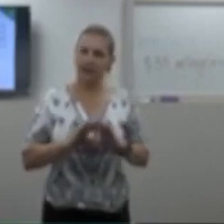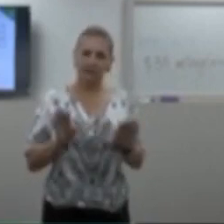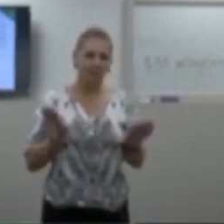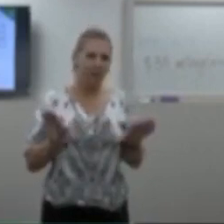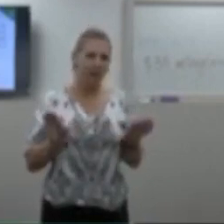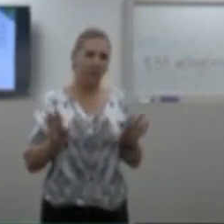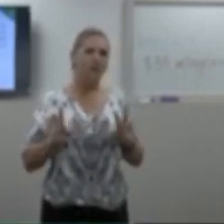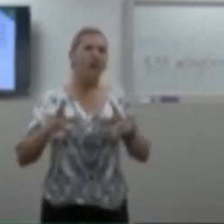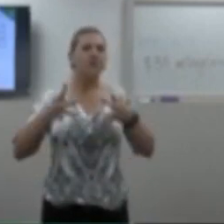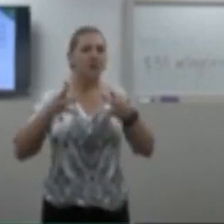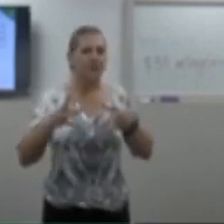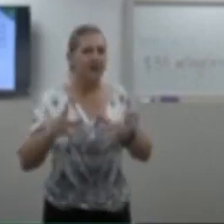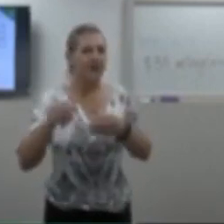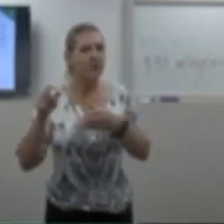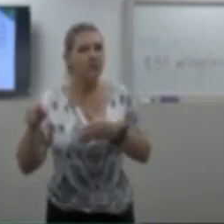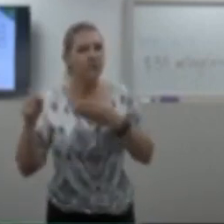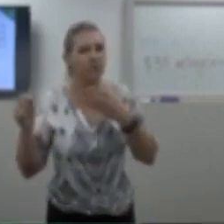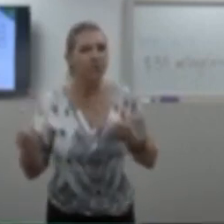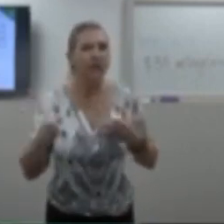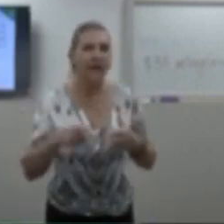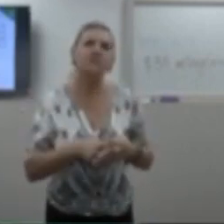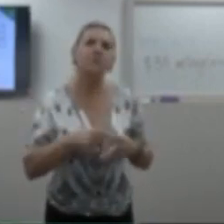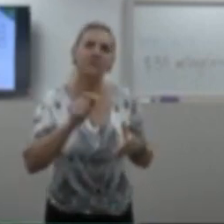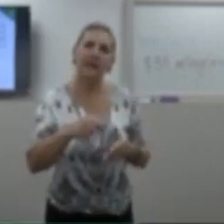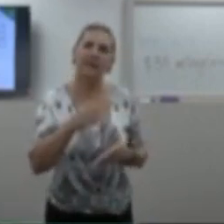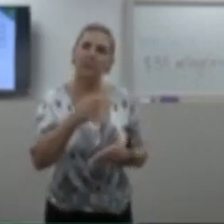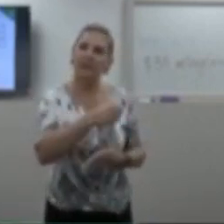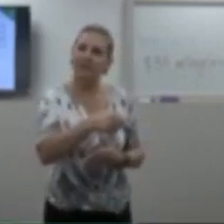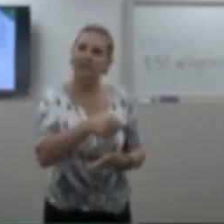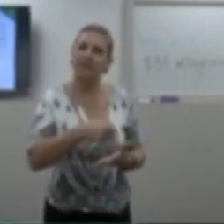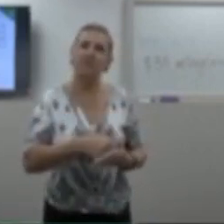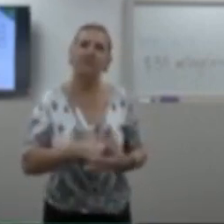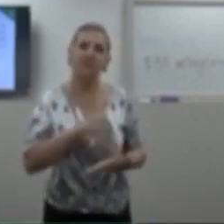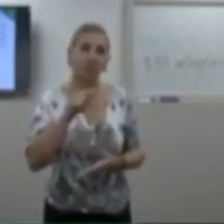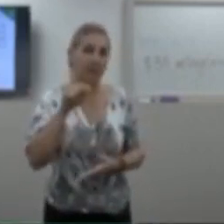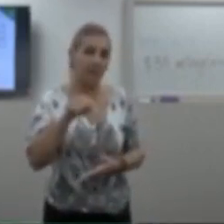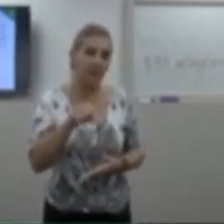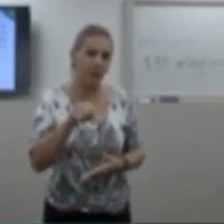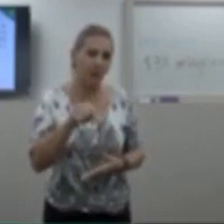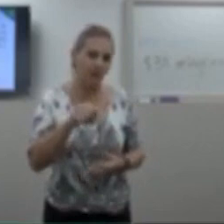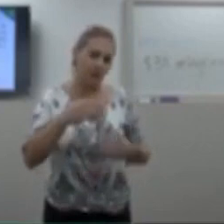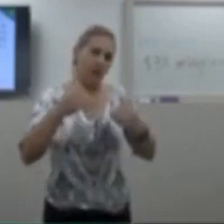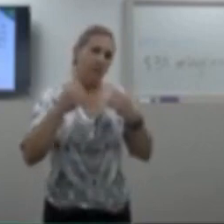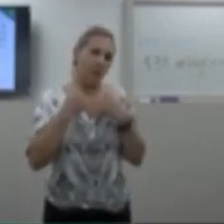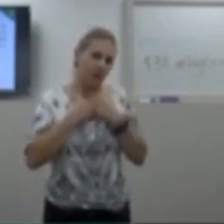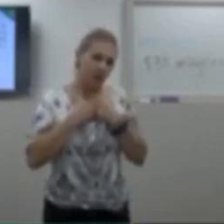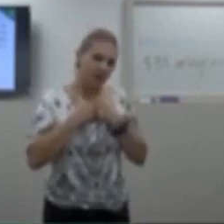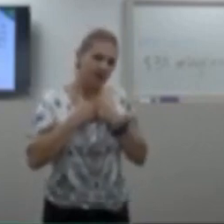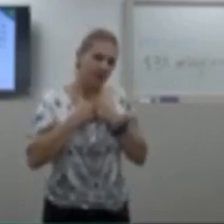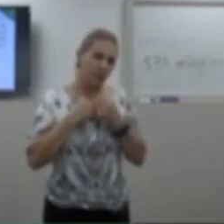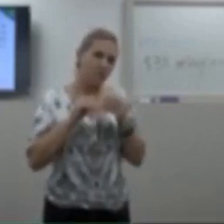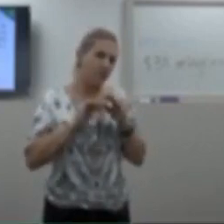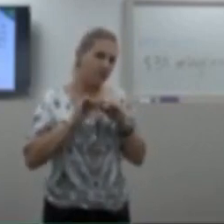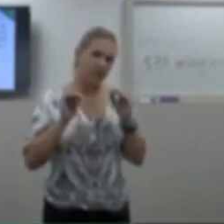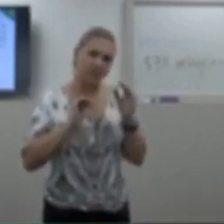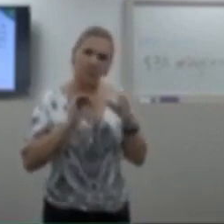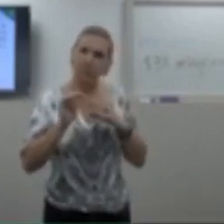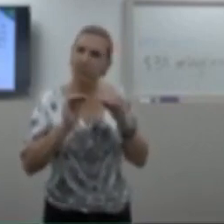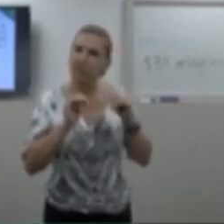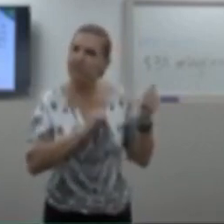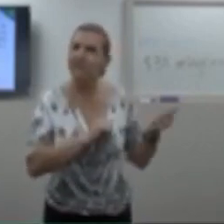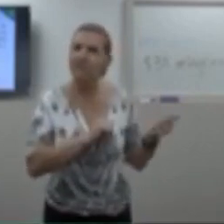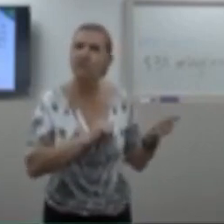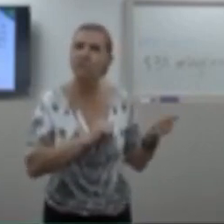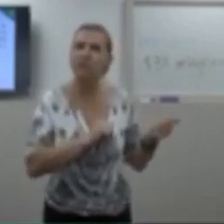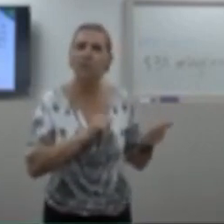com faca. Não. Só vai junto com alguém responsável para fazer esse serviço que é perigoso. Porque nós, adultos, nós já